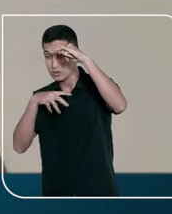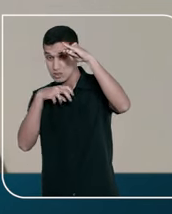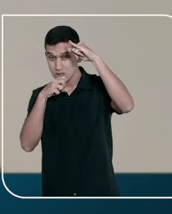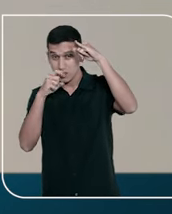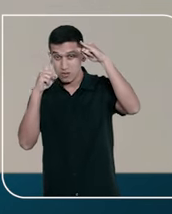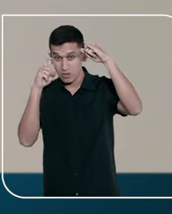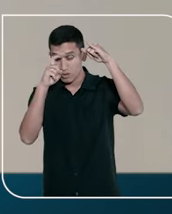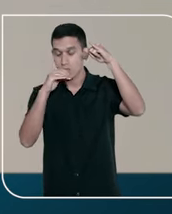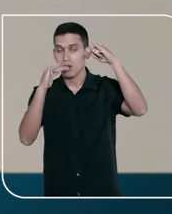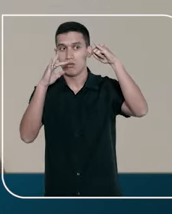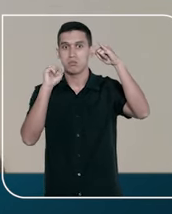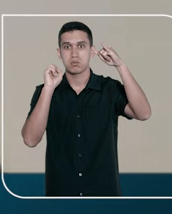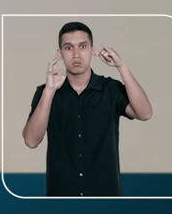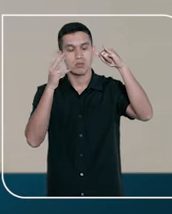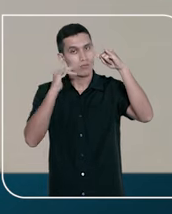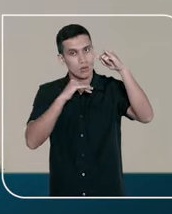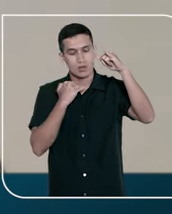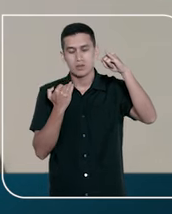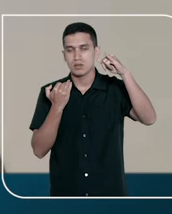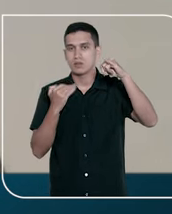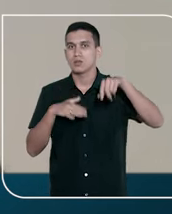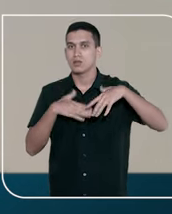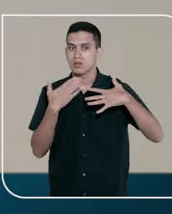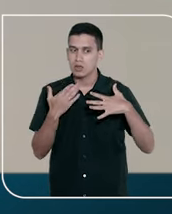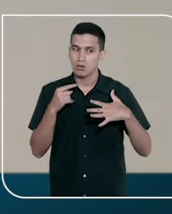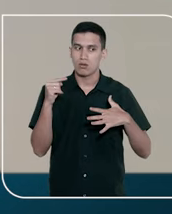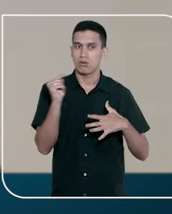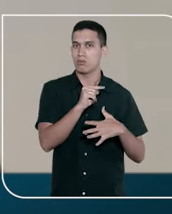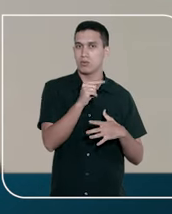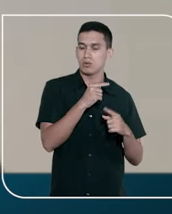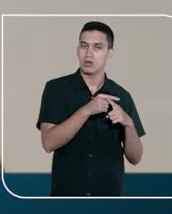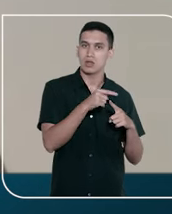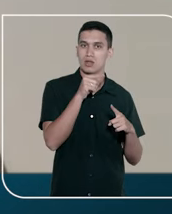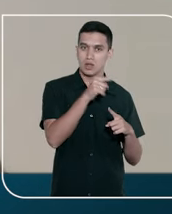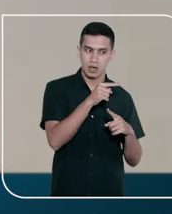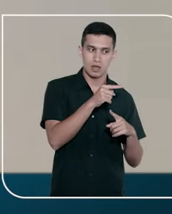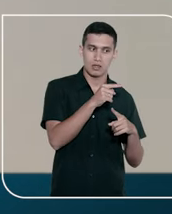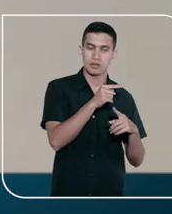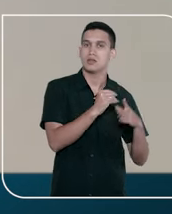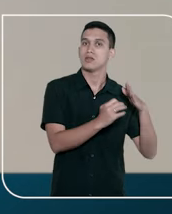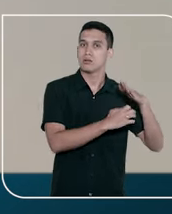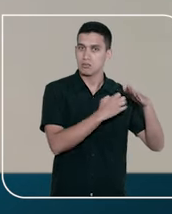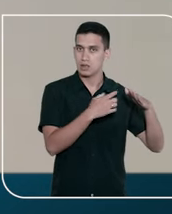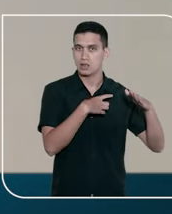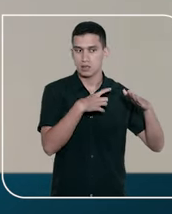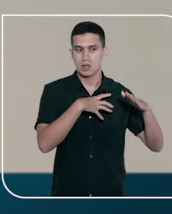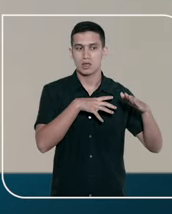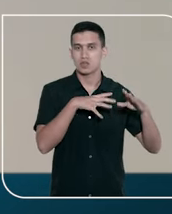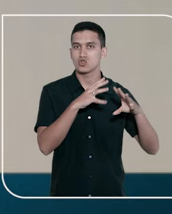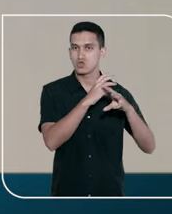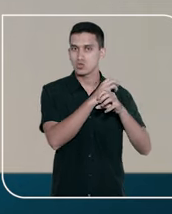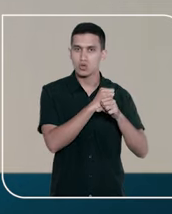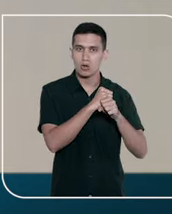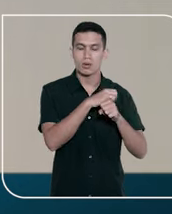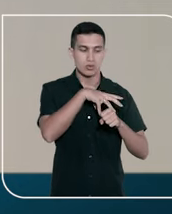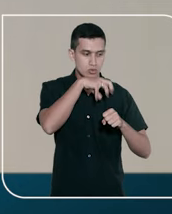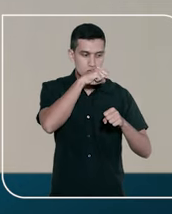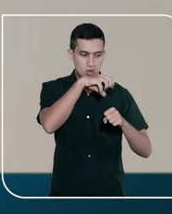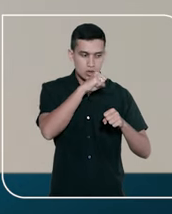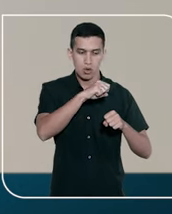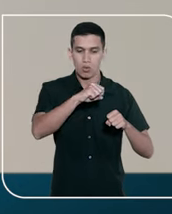aérea pode prover de oxigênio é limitado. Então, é um exemplo em que é importante